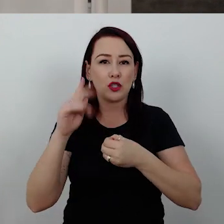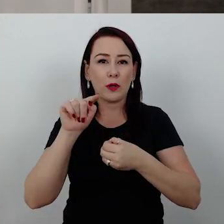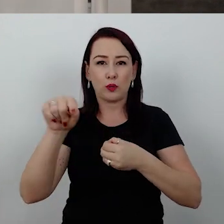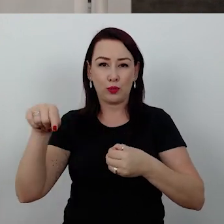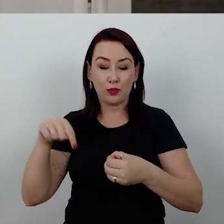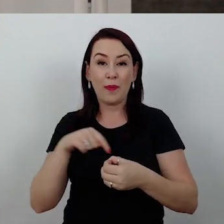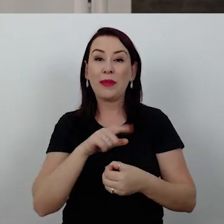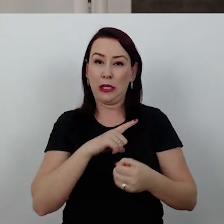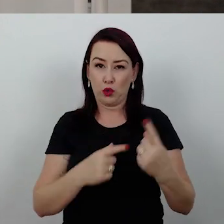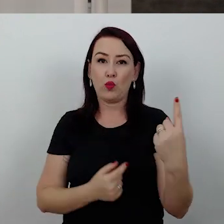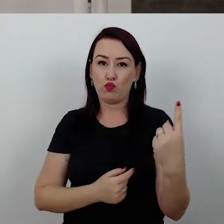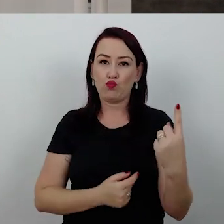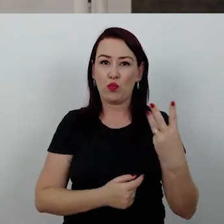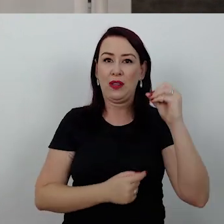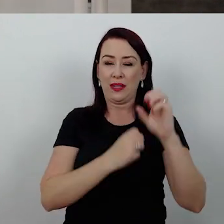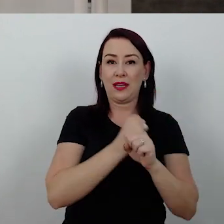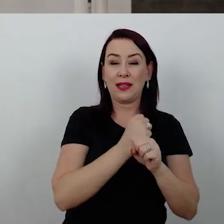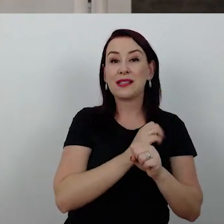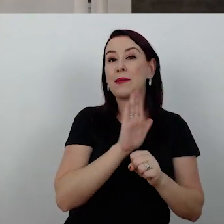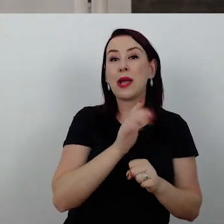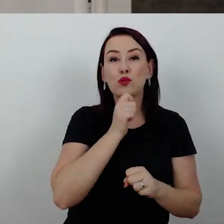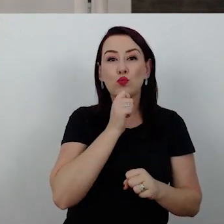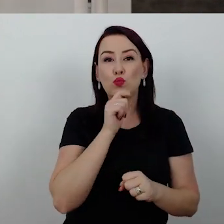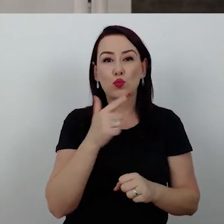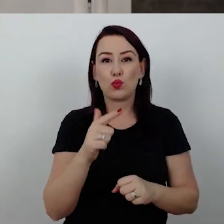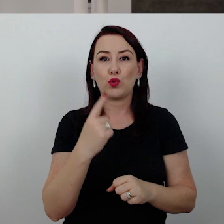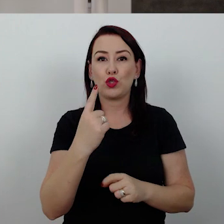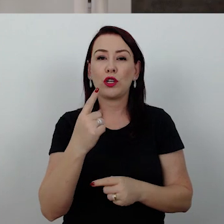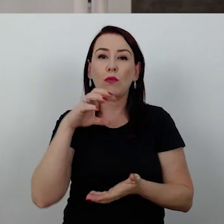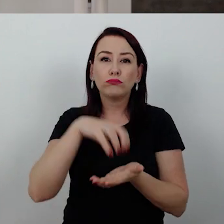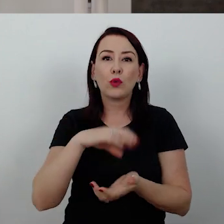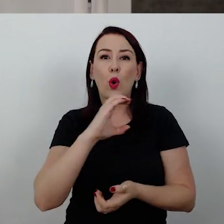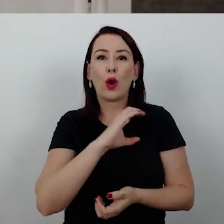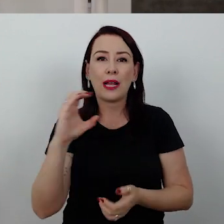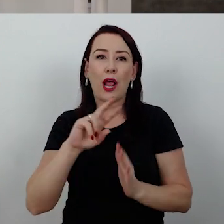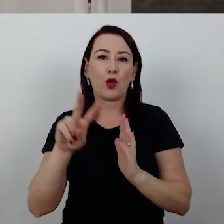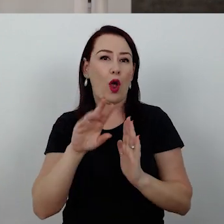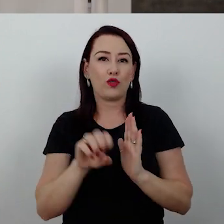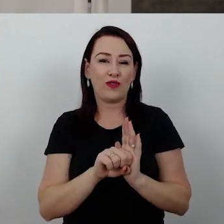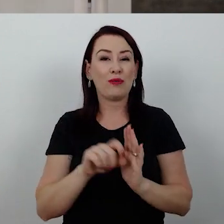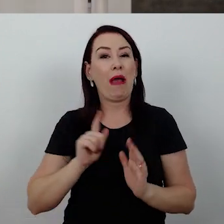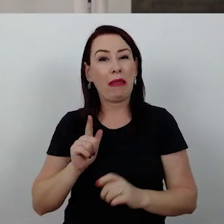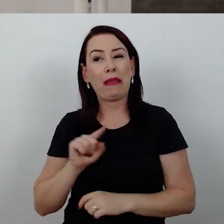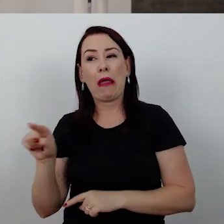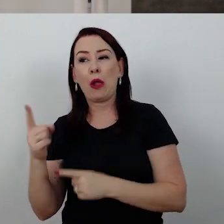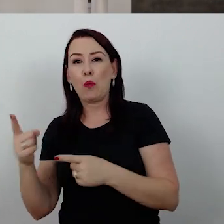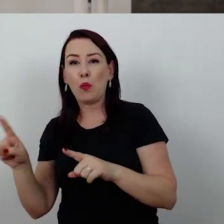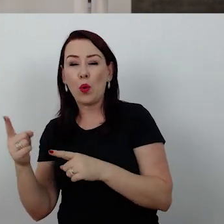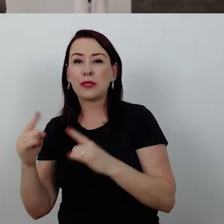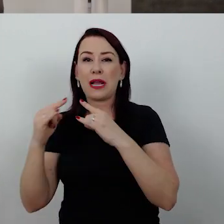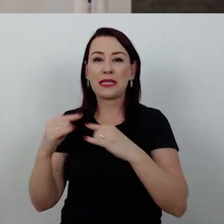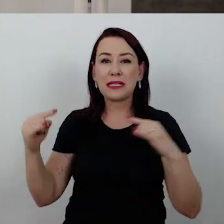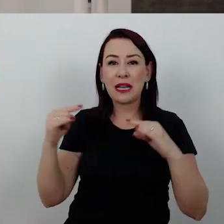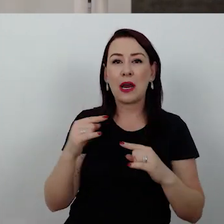os territórios, mas a gente não tinha uma coordenação específica para audiovisual. Então, você tinha ali música,